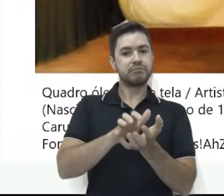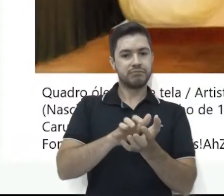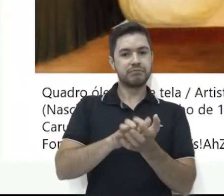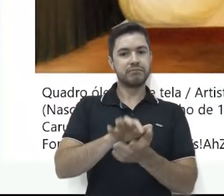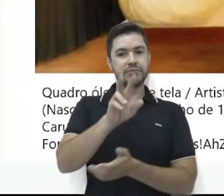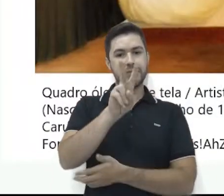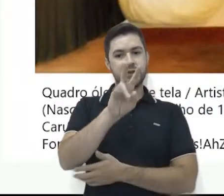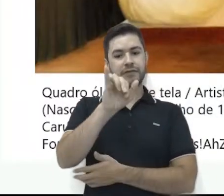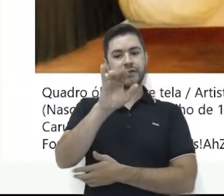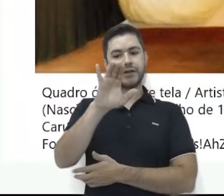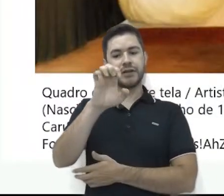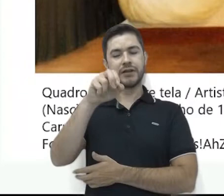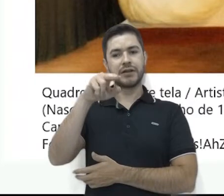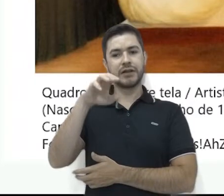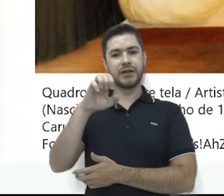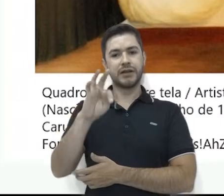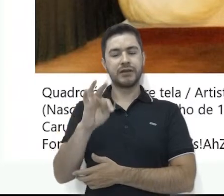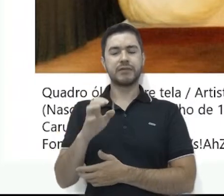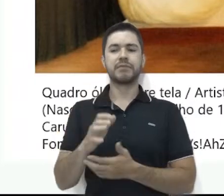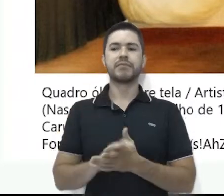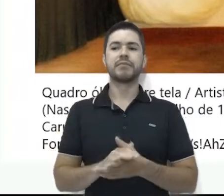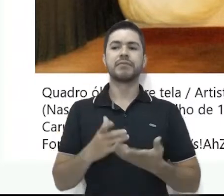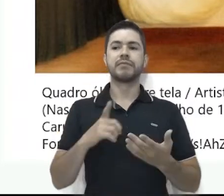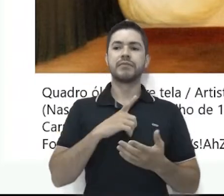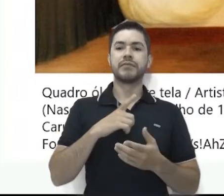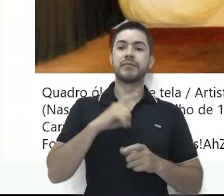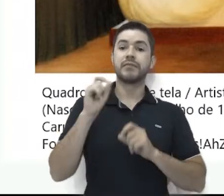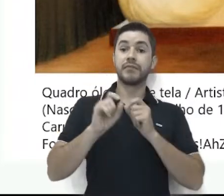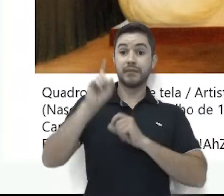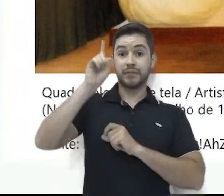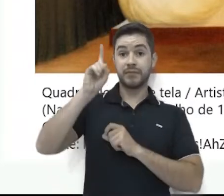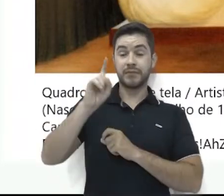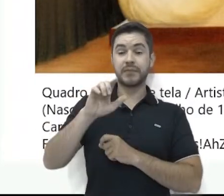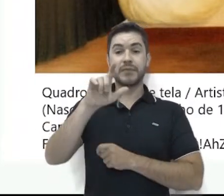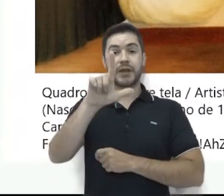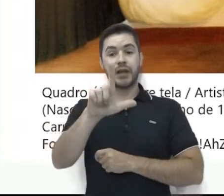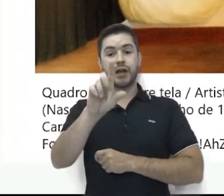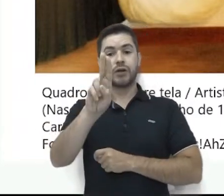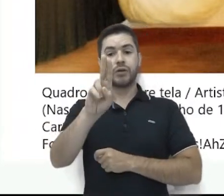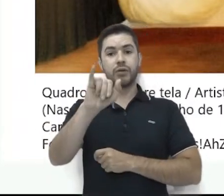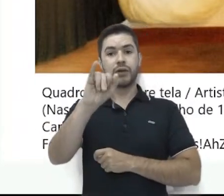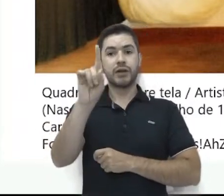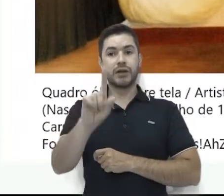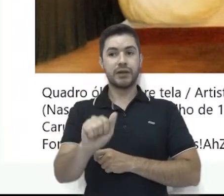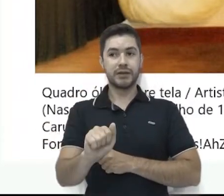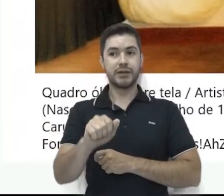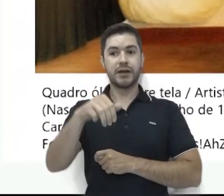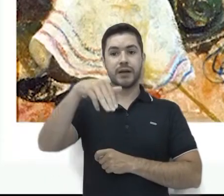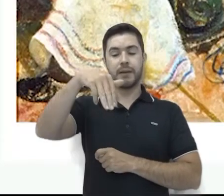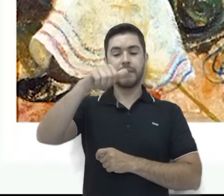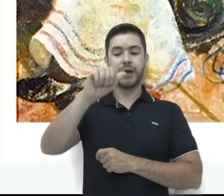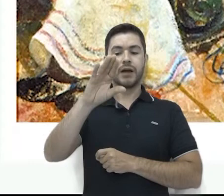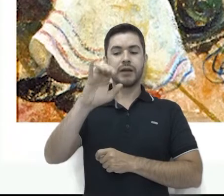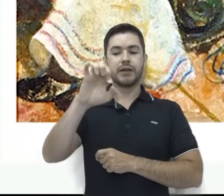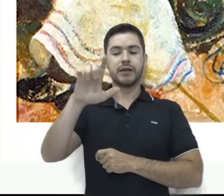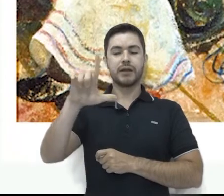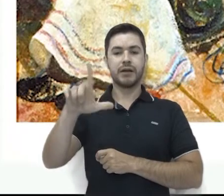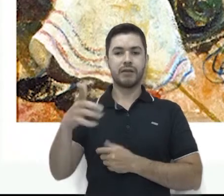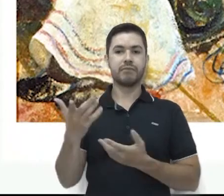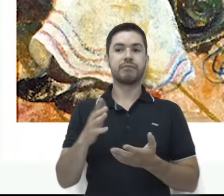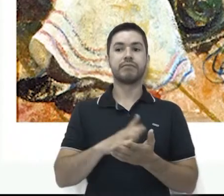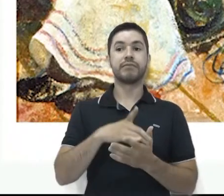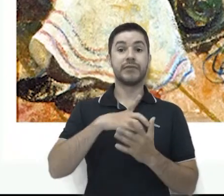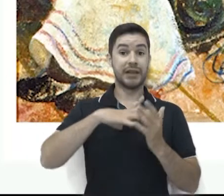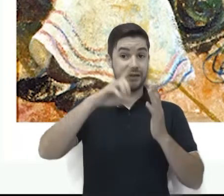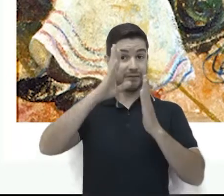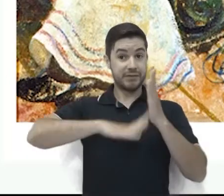pernambucano. Aqui nós temos a obra da Luísa Maciel, a pintora caruaruense. Aqui